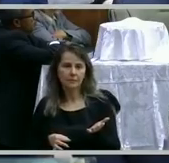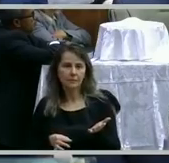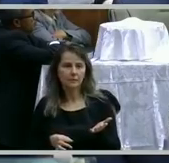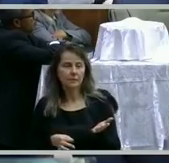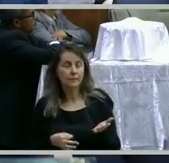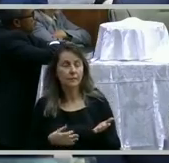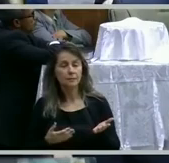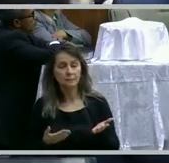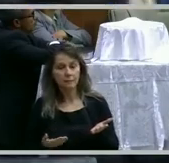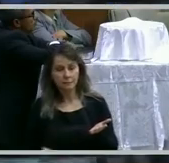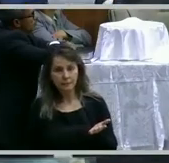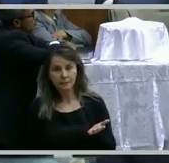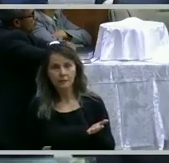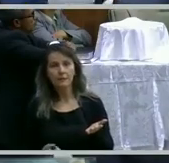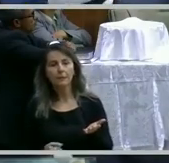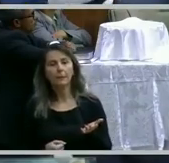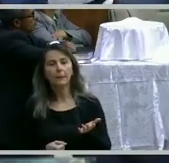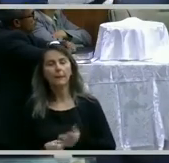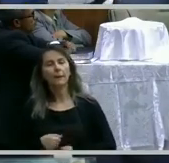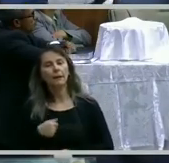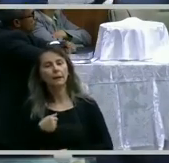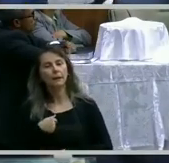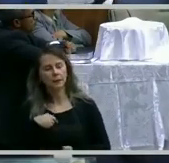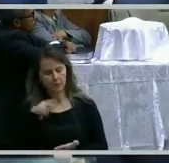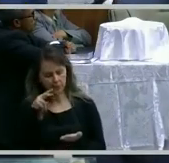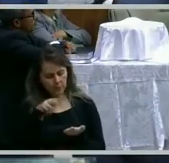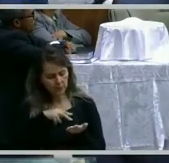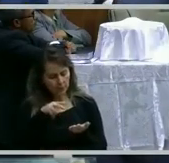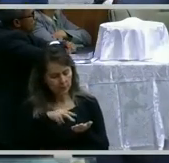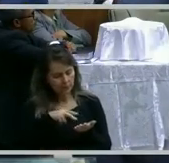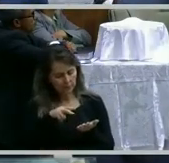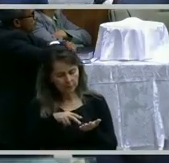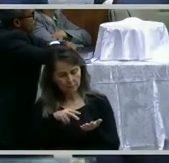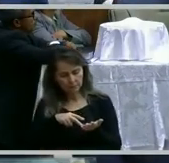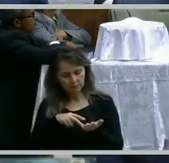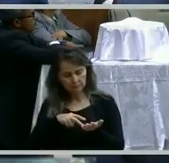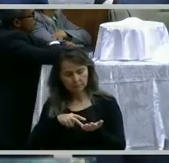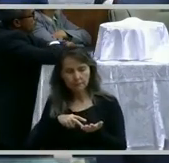E quando eu estava lendo a Epístola